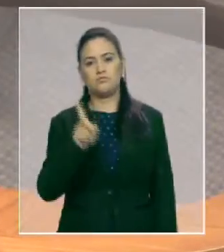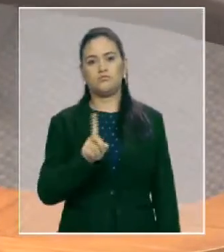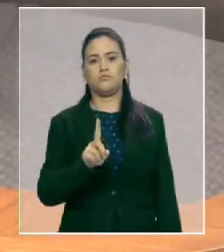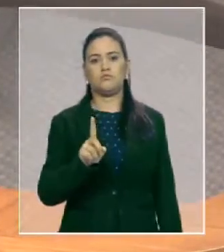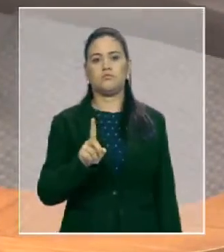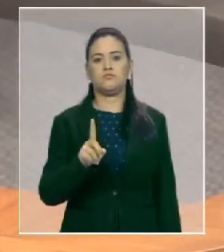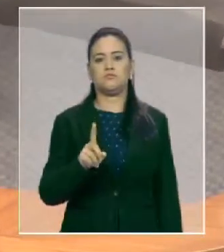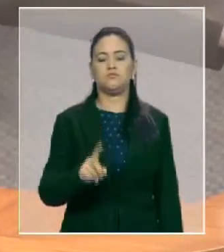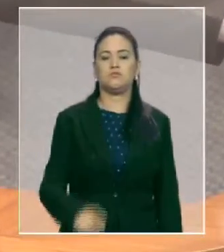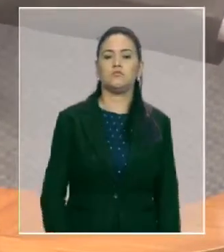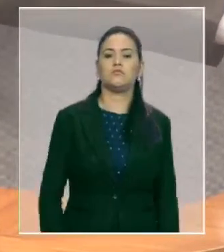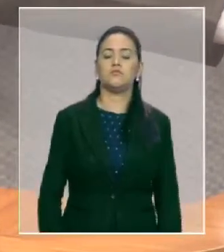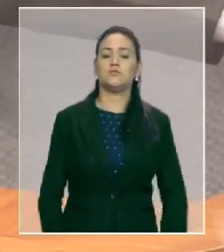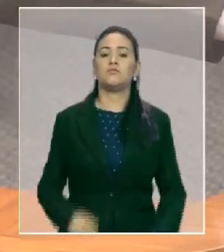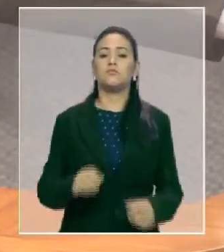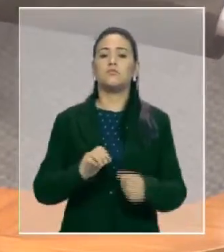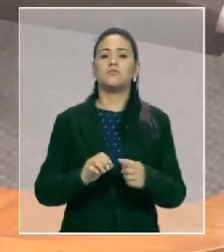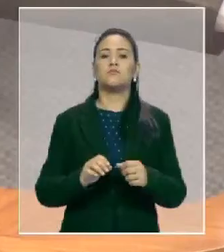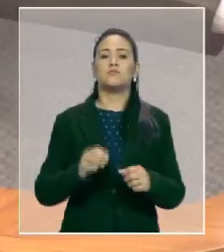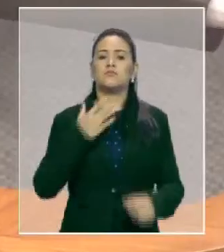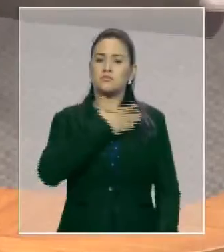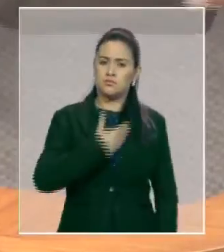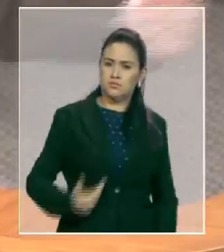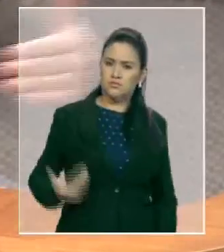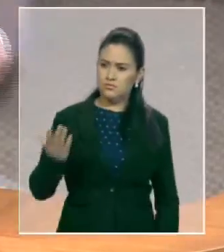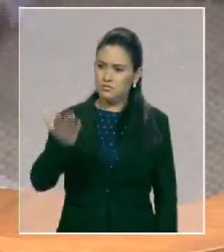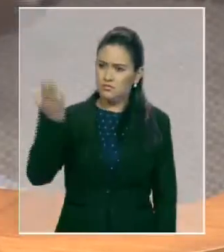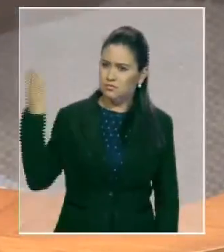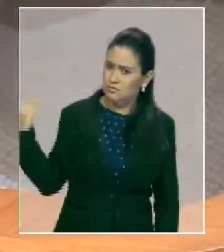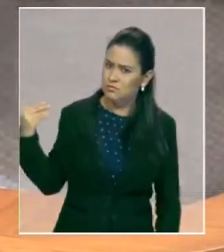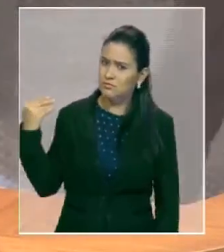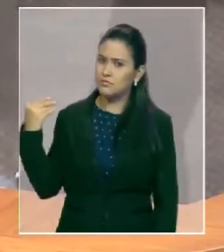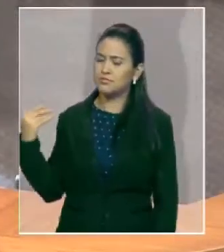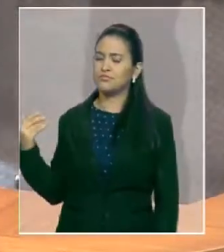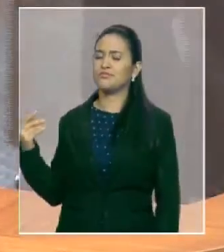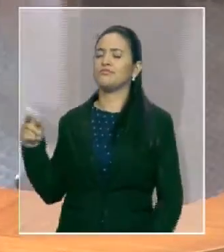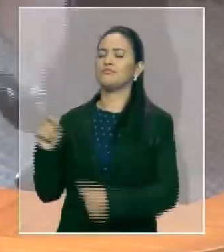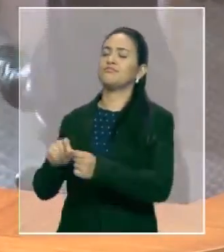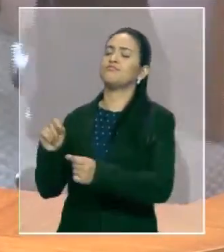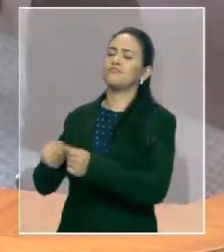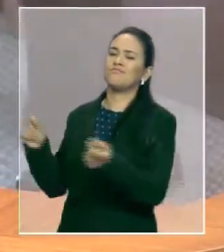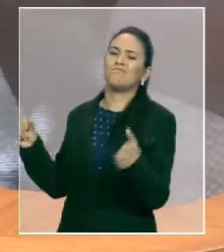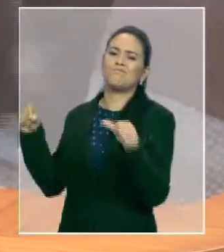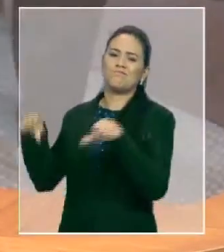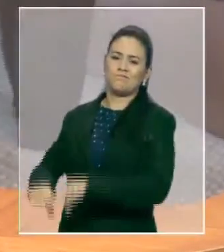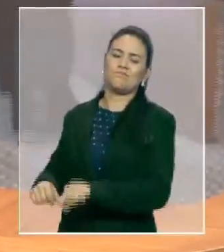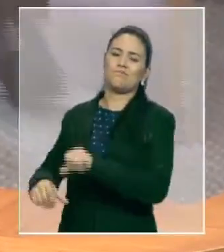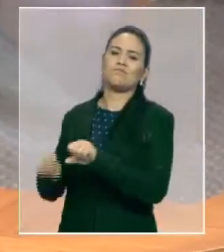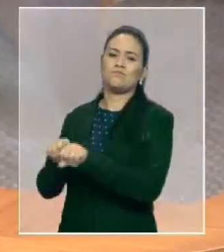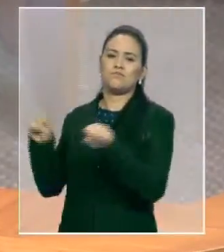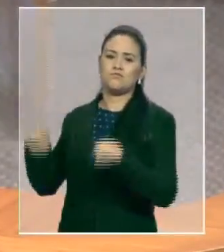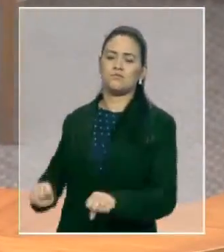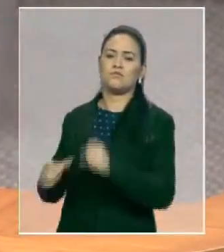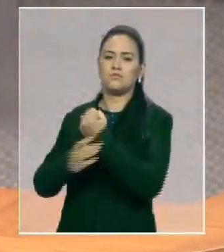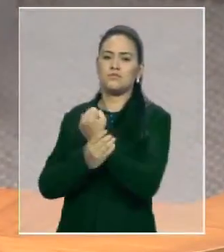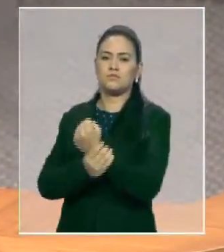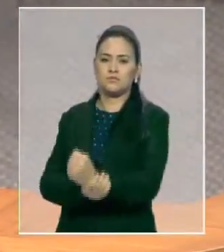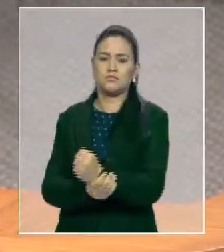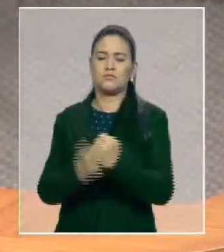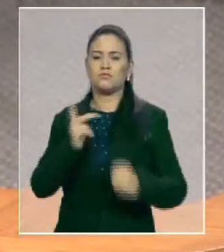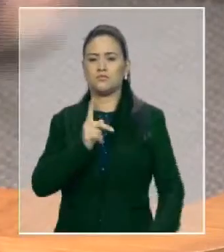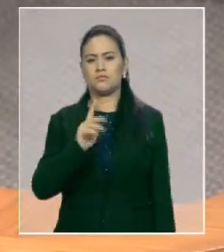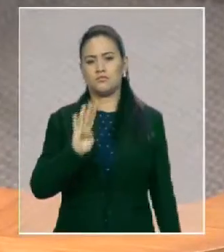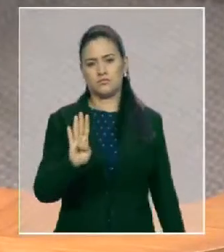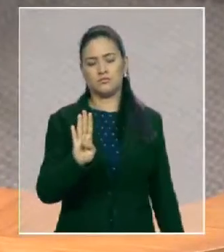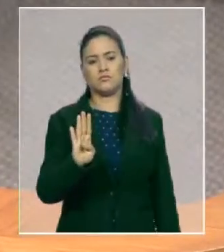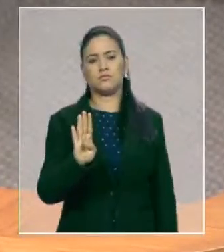não existiu, acabou com o sistema de segurança pública. Então, nós temos que trabalhar e esquecer passado. Ali acabaram.